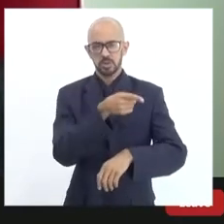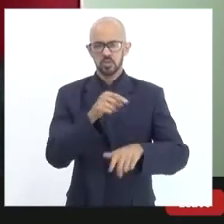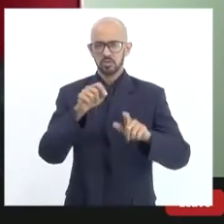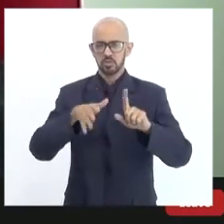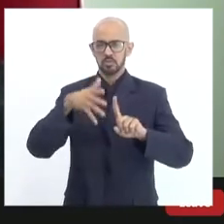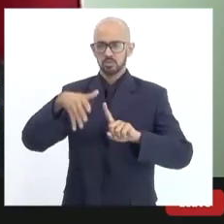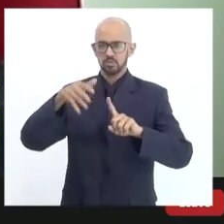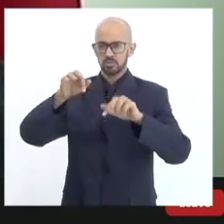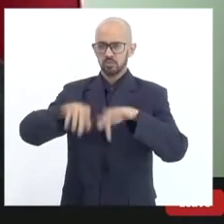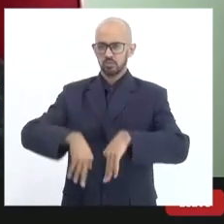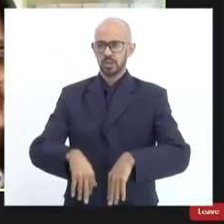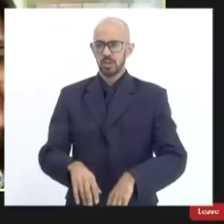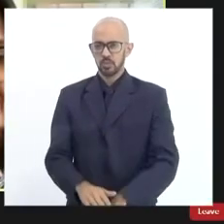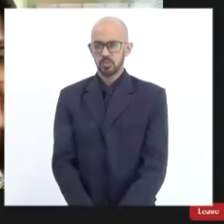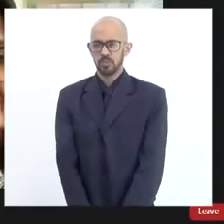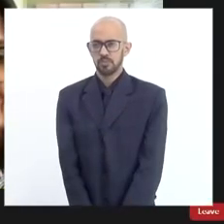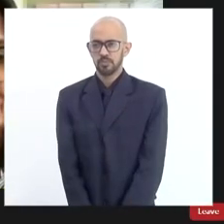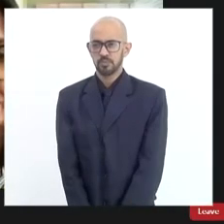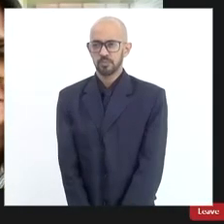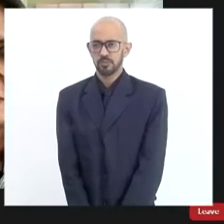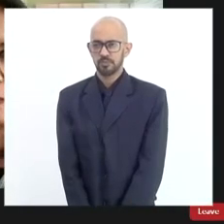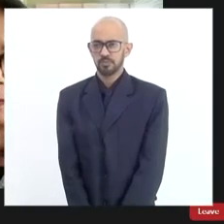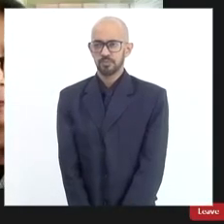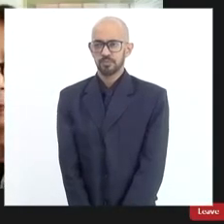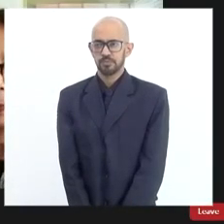considerações finais. Muito obrigada. Bom,